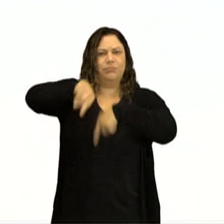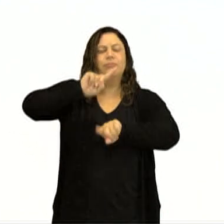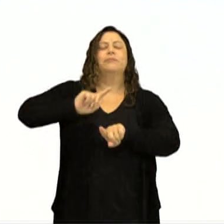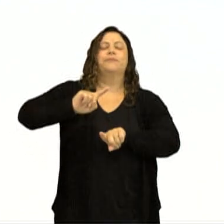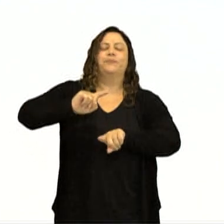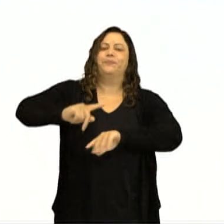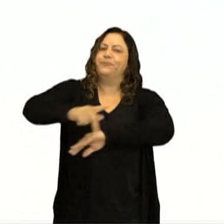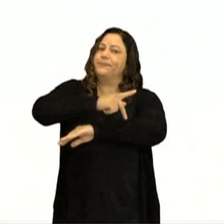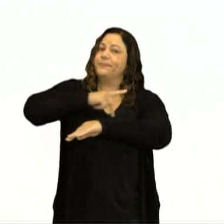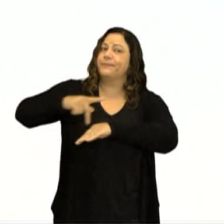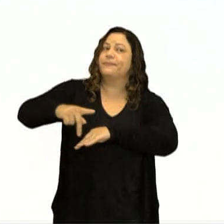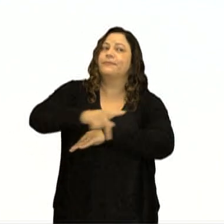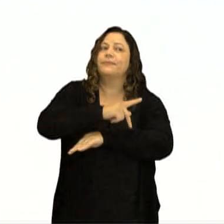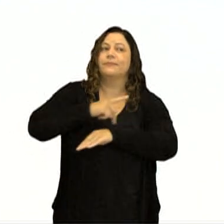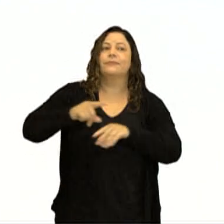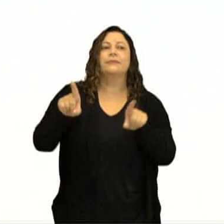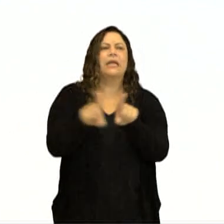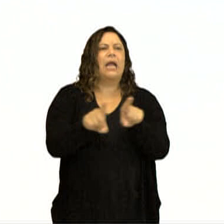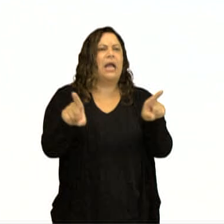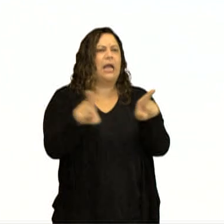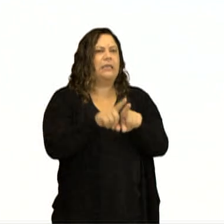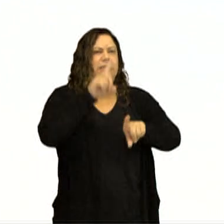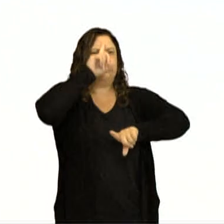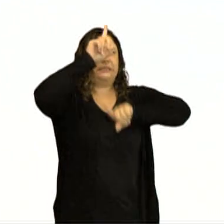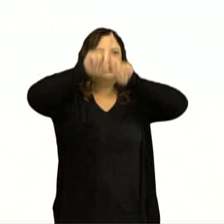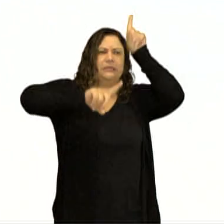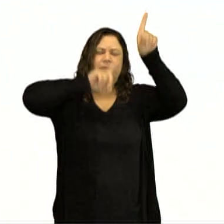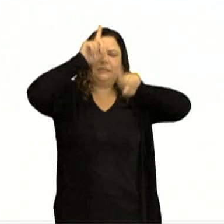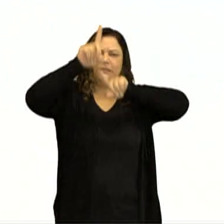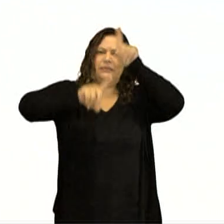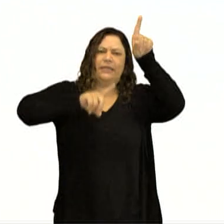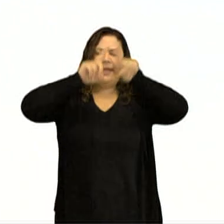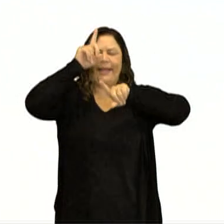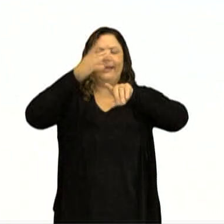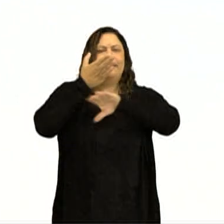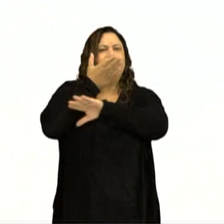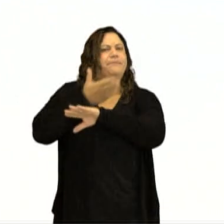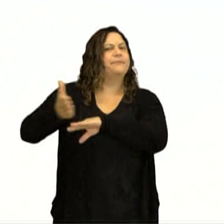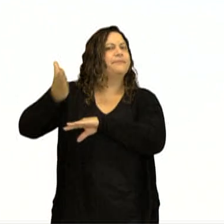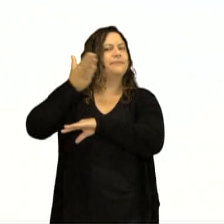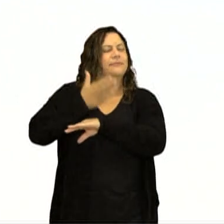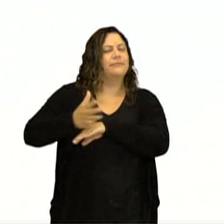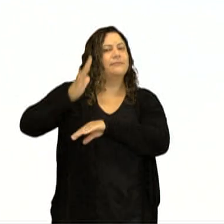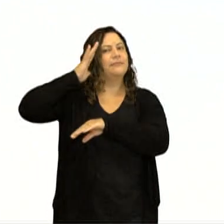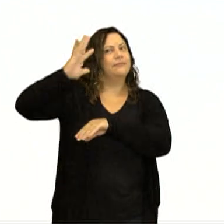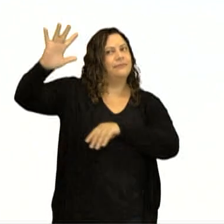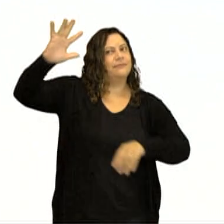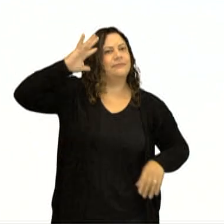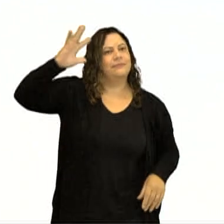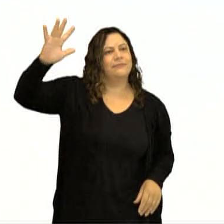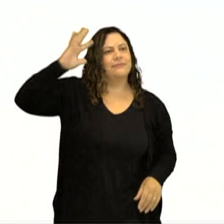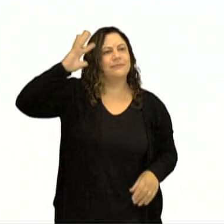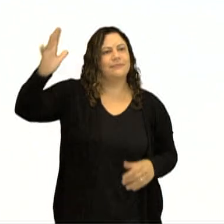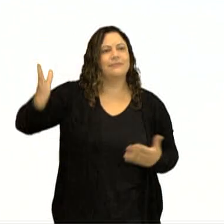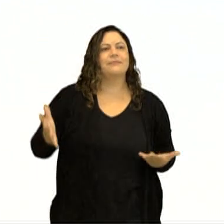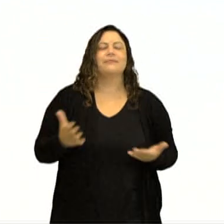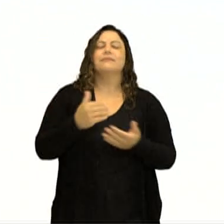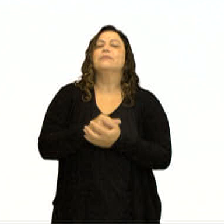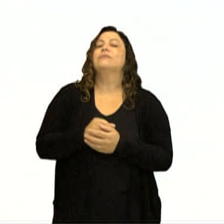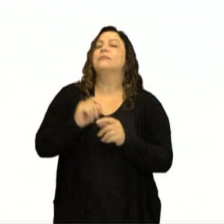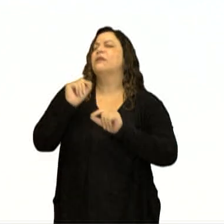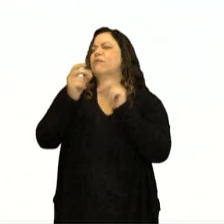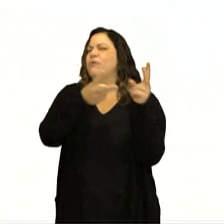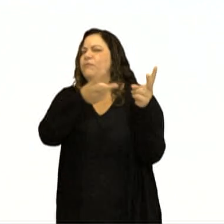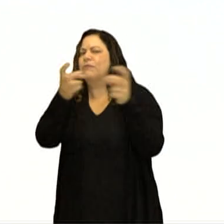nação e também na ideia de se colocar em prática uma teoria, né? E a gente vai ver como que